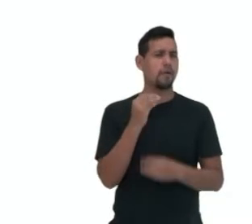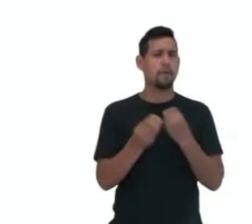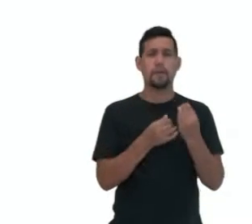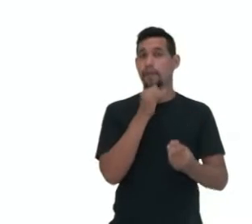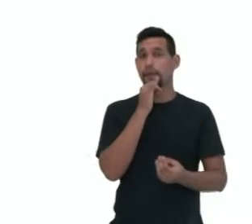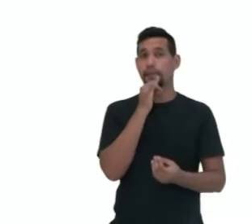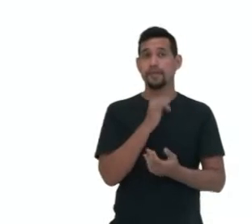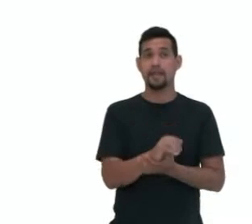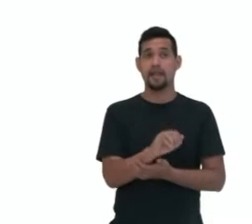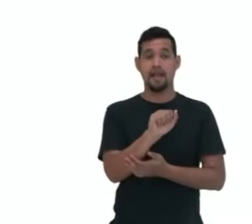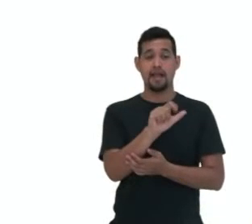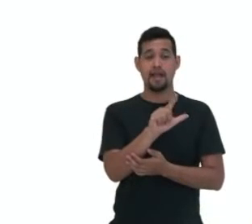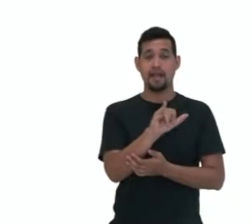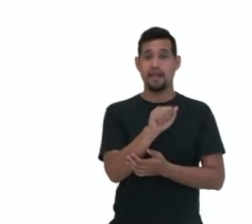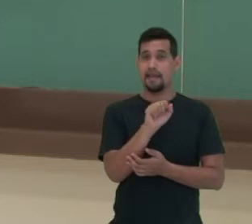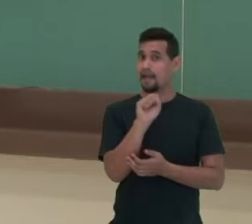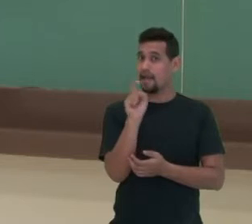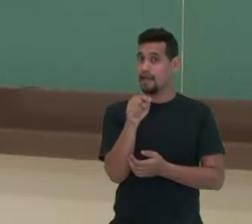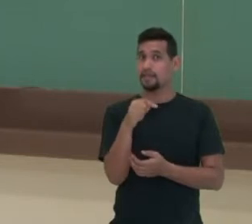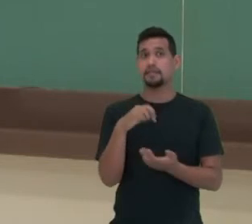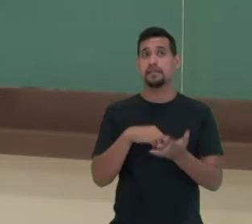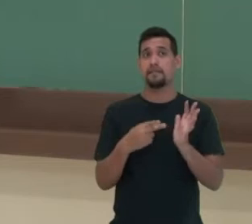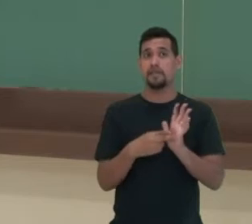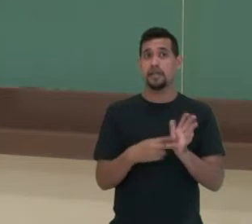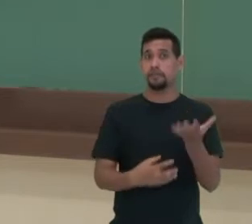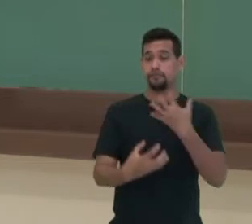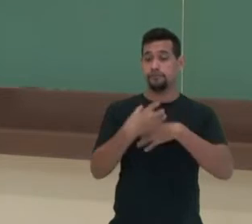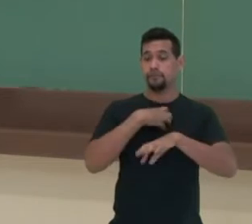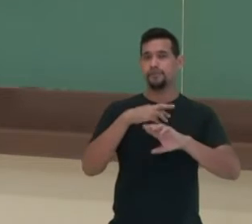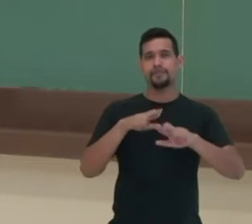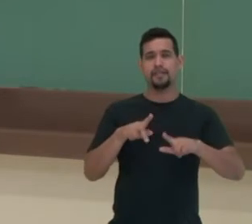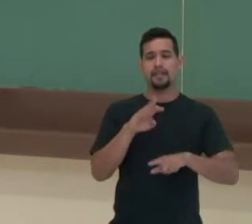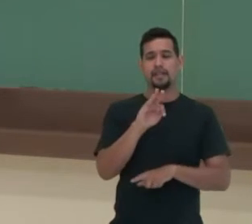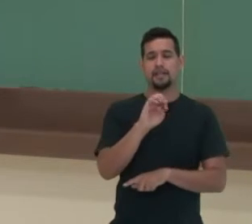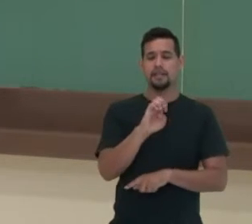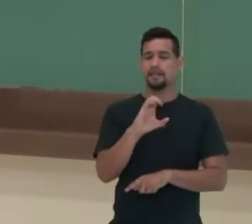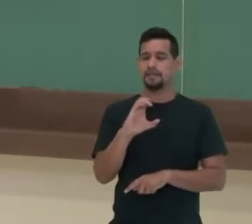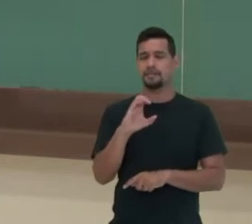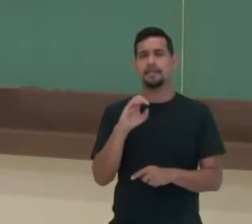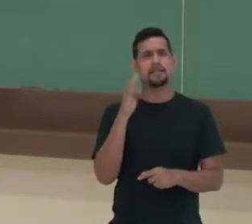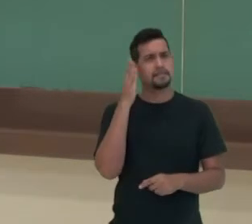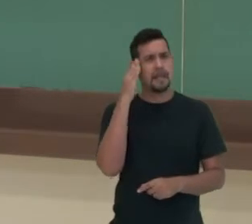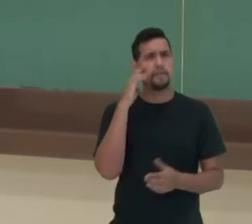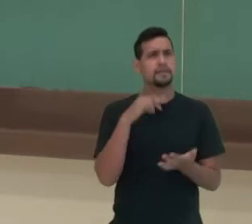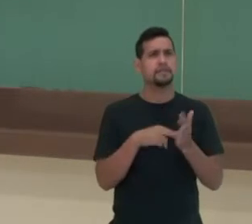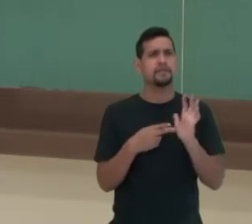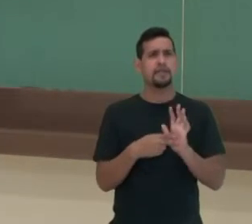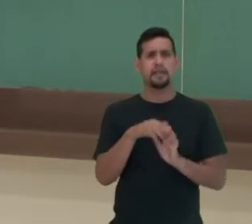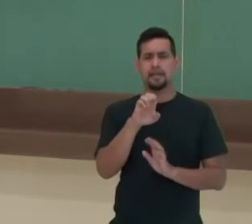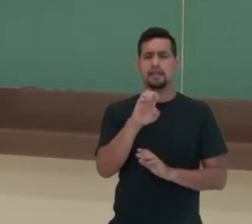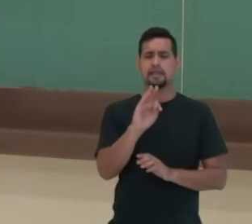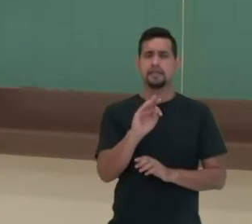exemplo, aliás, significa de outro modo, etc., etc. Vocês sabiam que etc.,